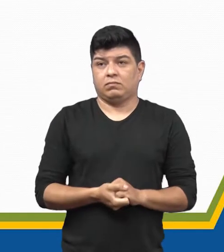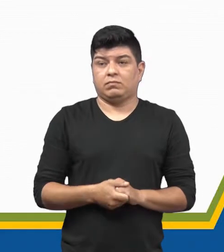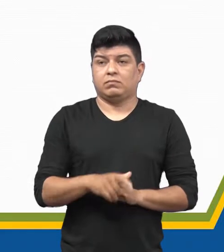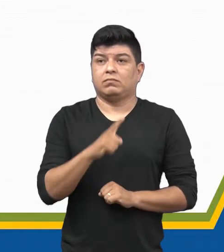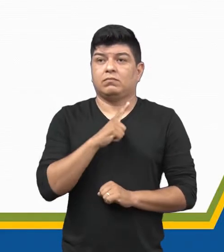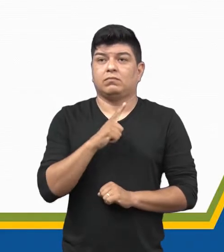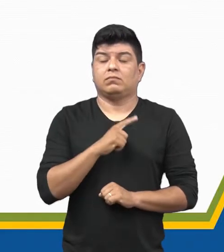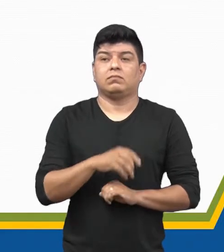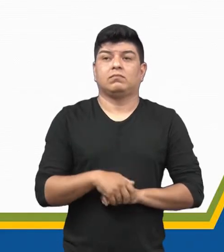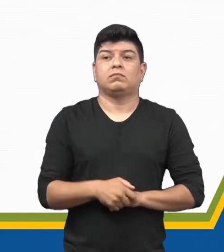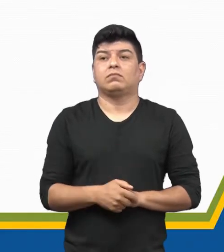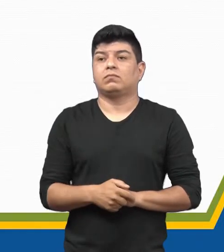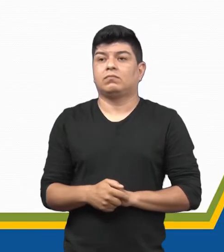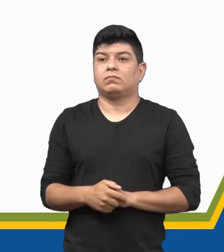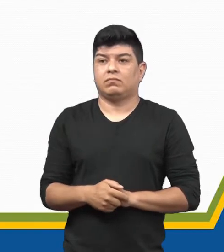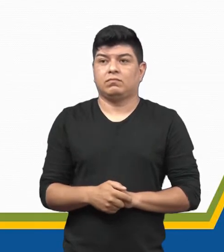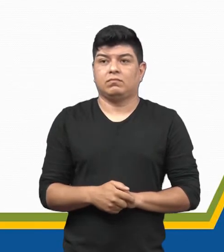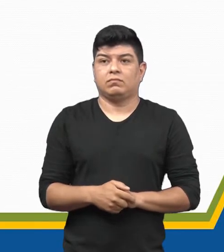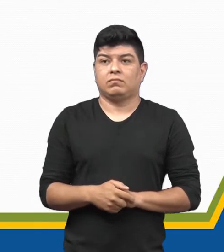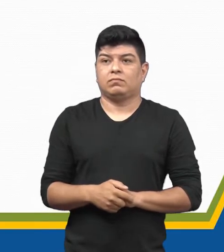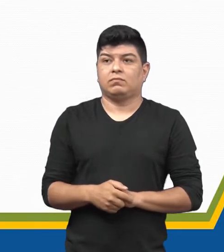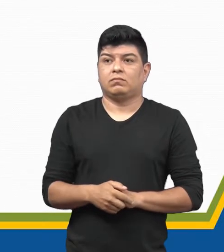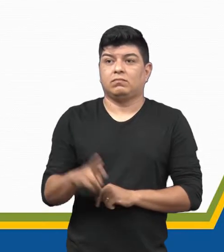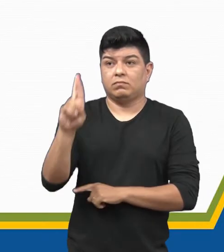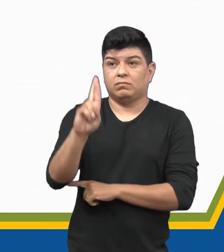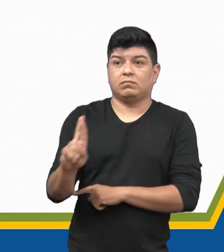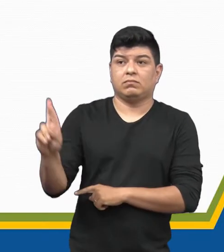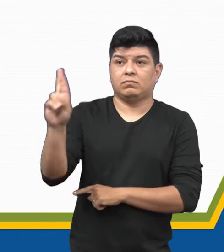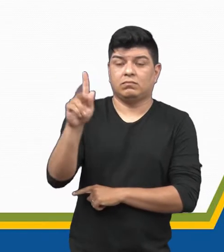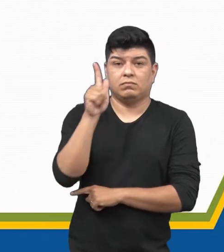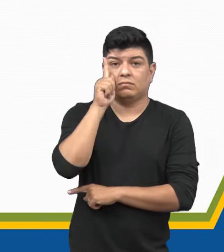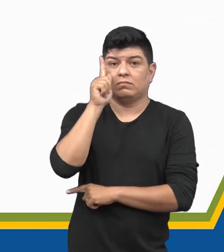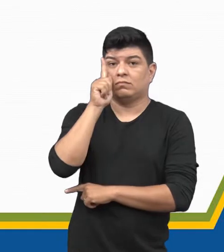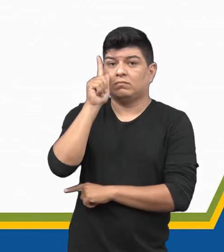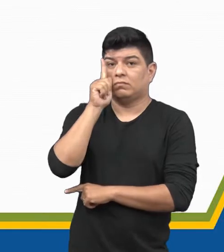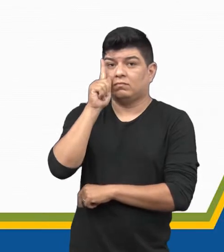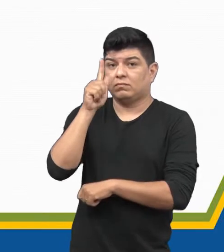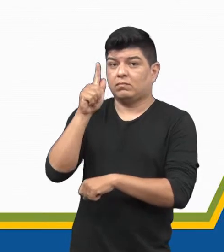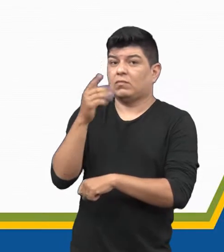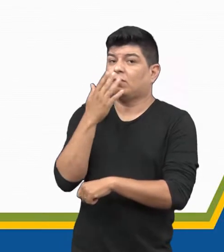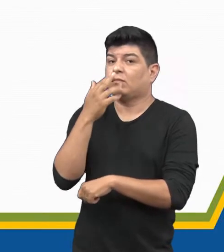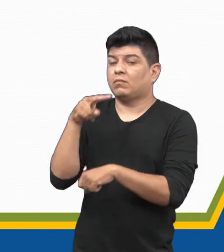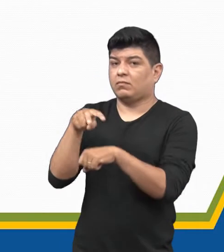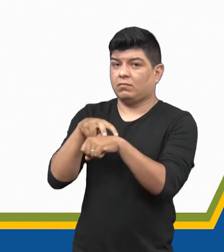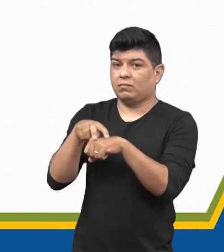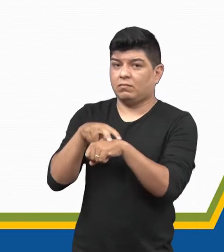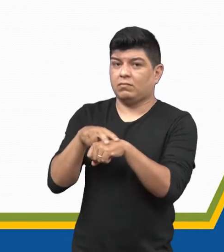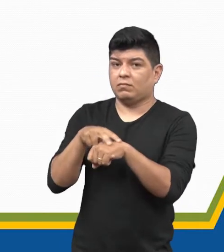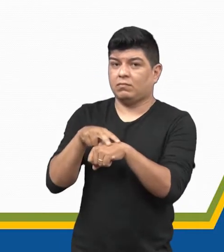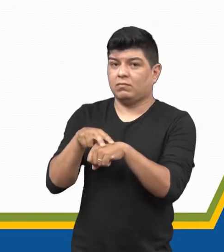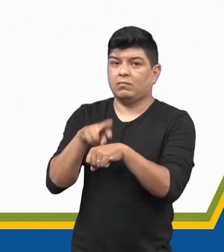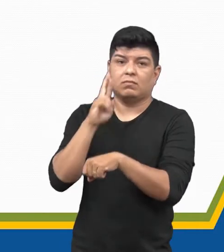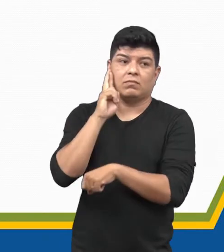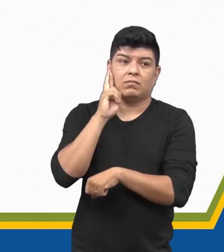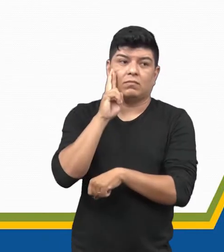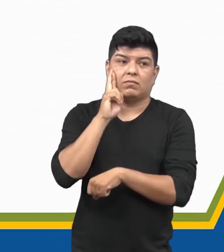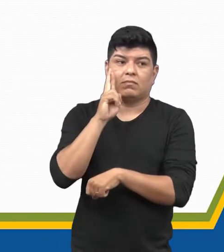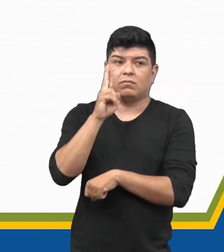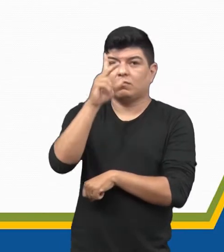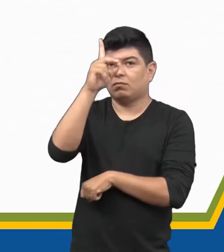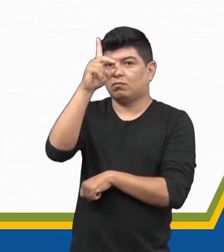temos ali a região da Grécia, que é essa parte onde está verde, rosa e laranja. Então nós temos